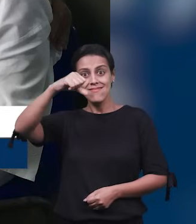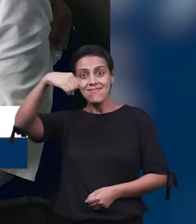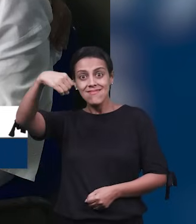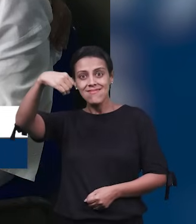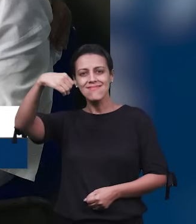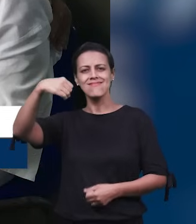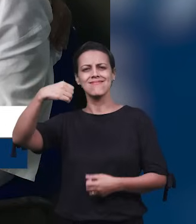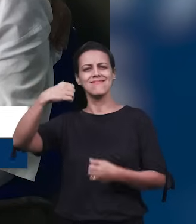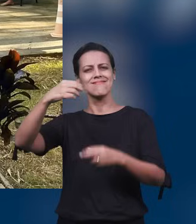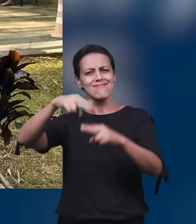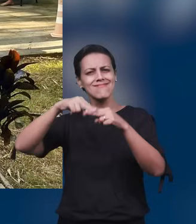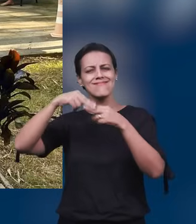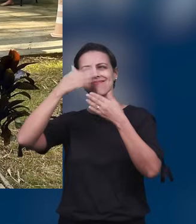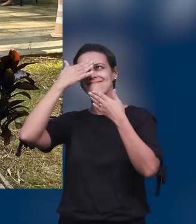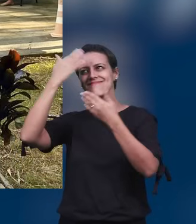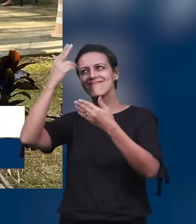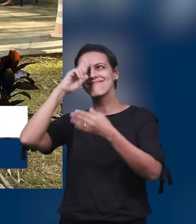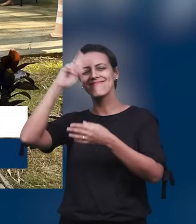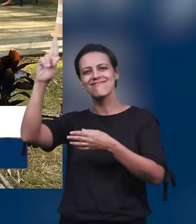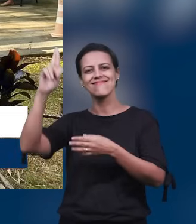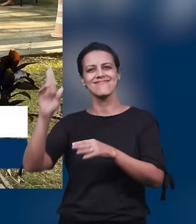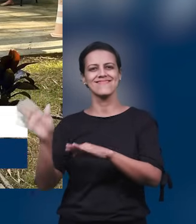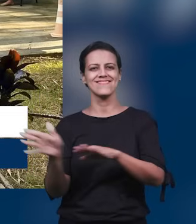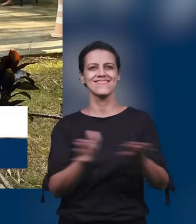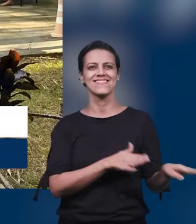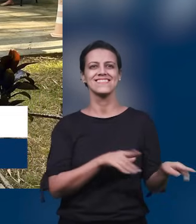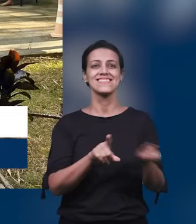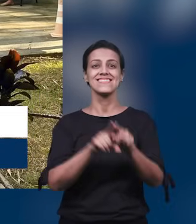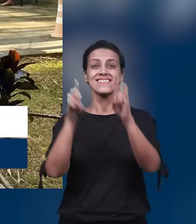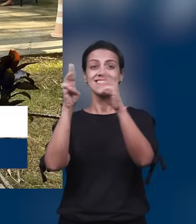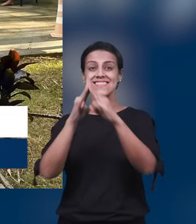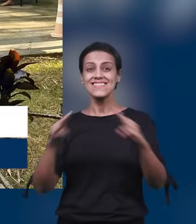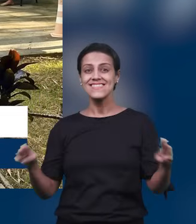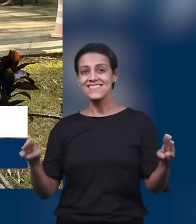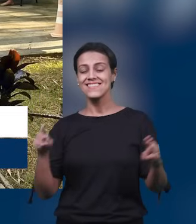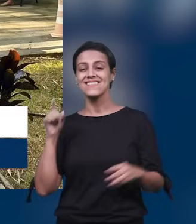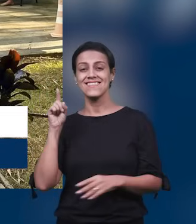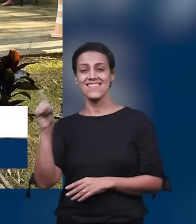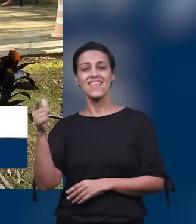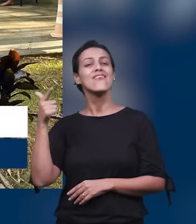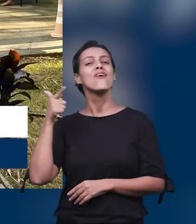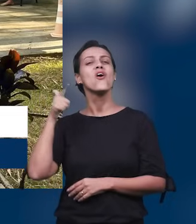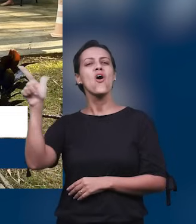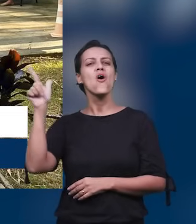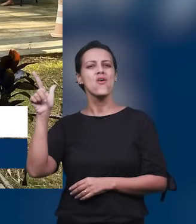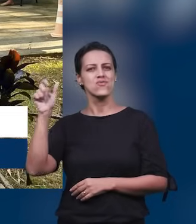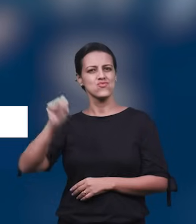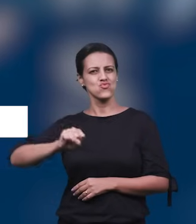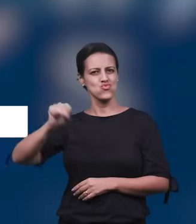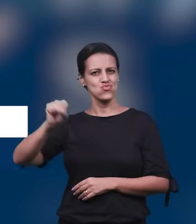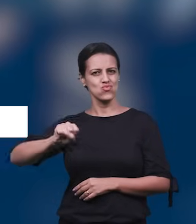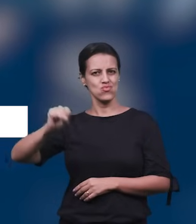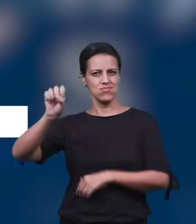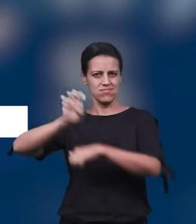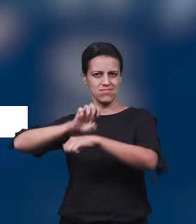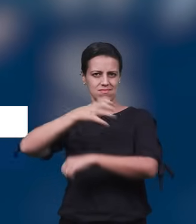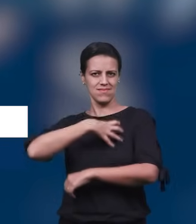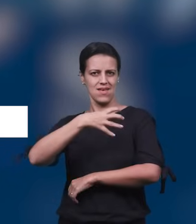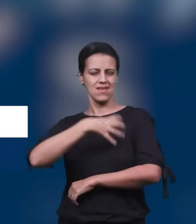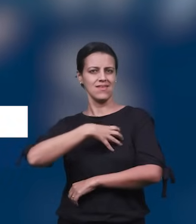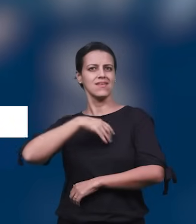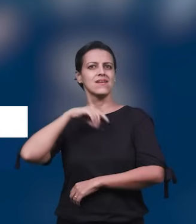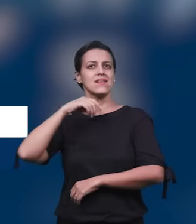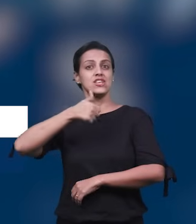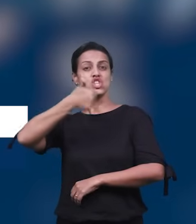do nosso Deus. No Manaim de Itamaraju, no extremo sul do estado, 18 irmãos desceram